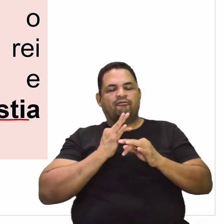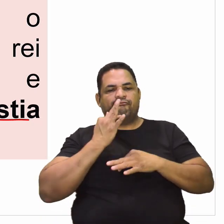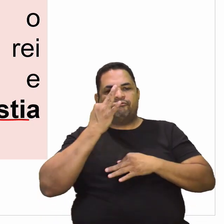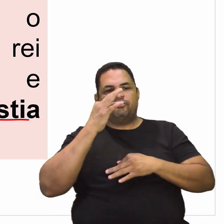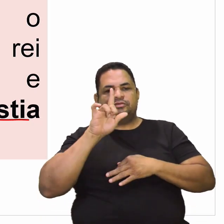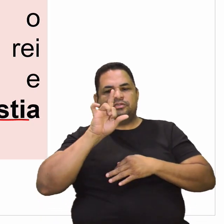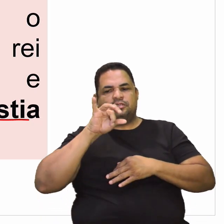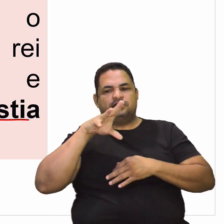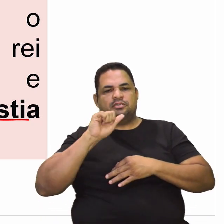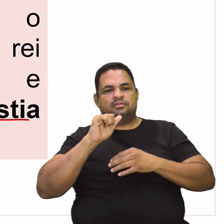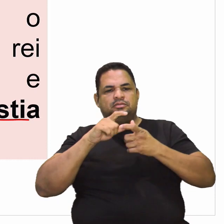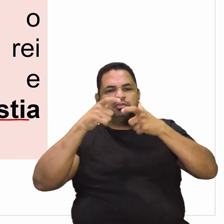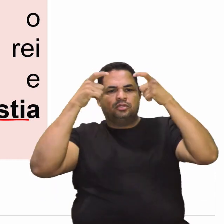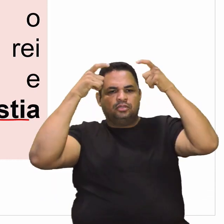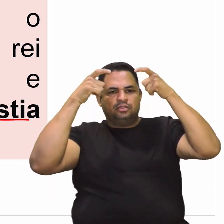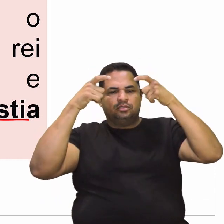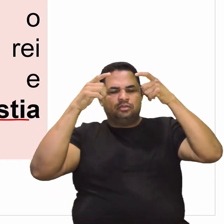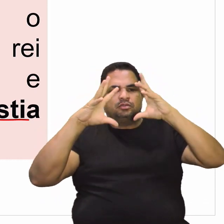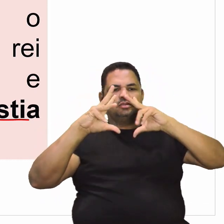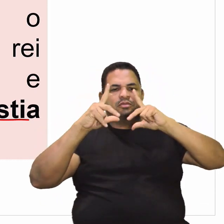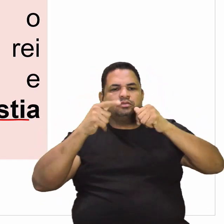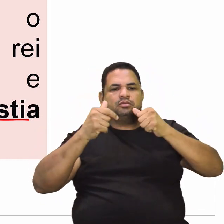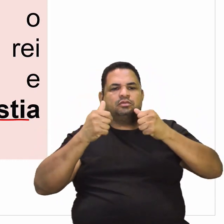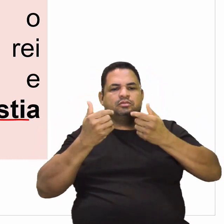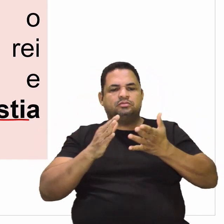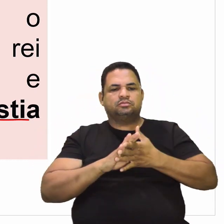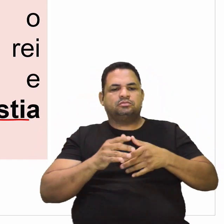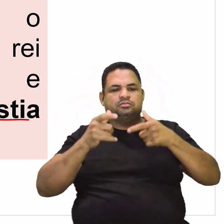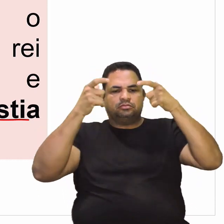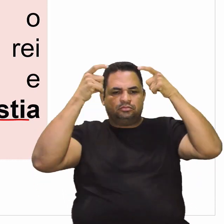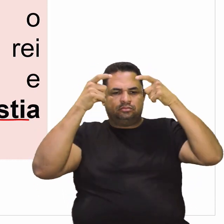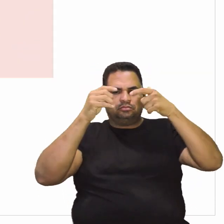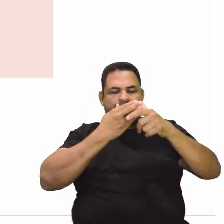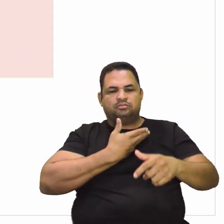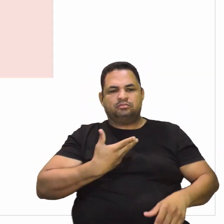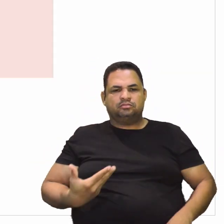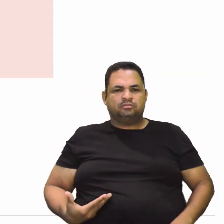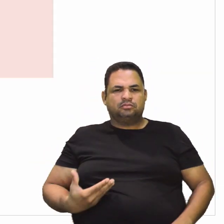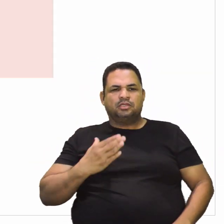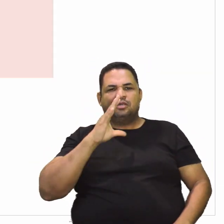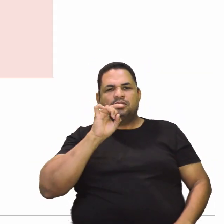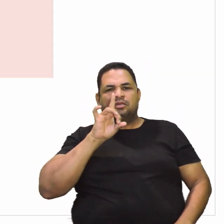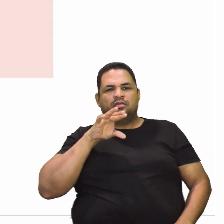a coroa que representa todo esse reinado do governo carolíngio.